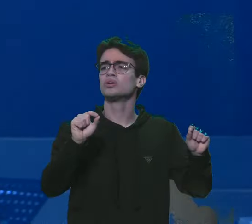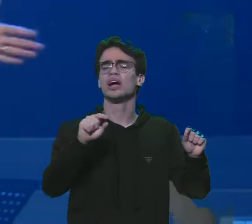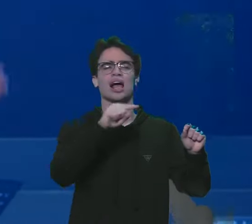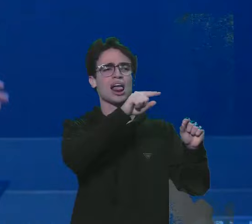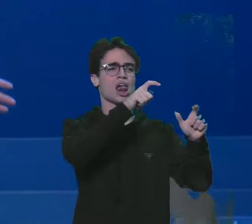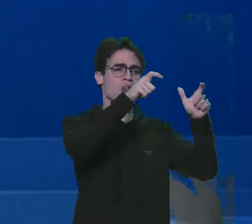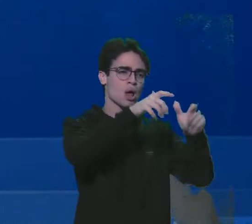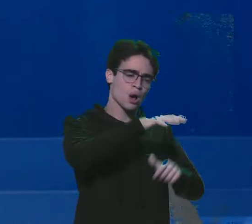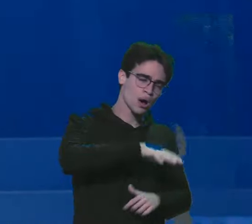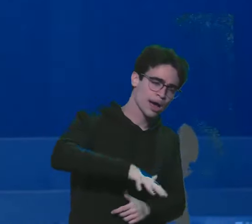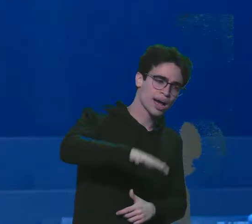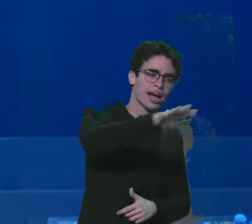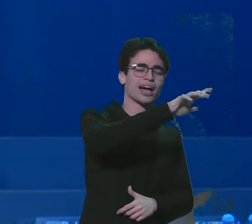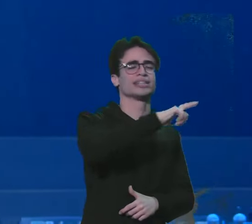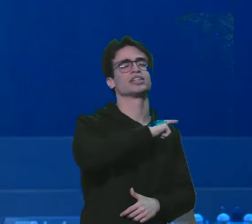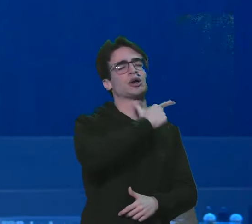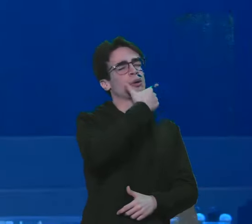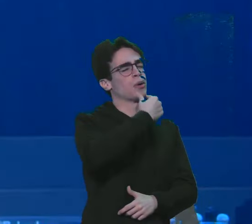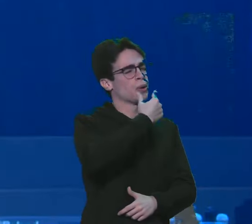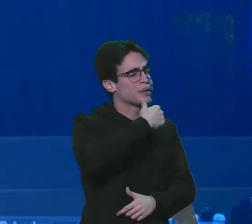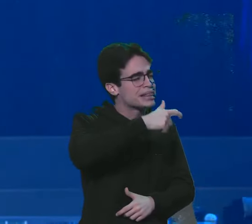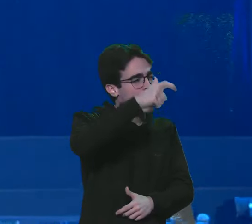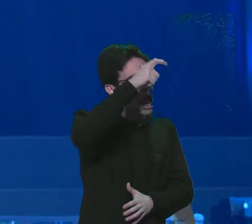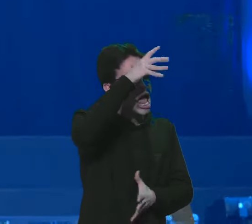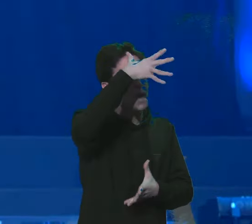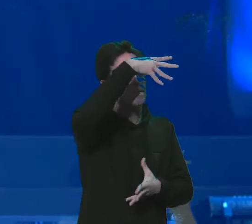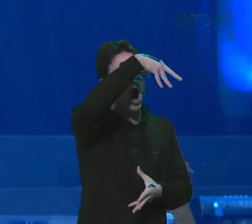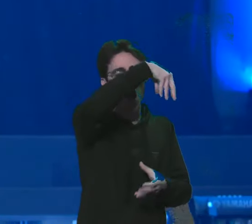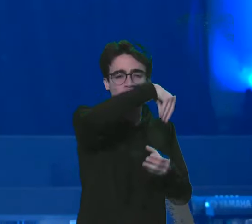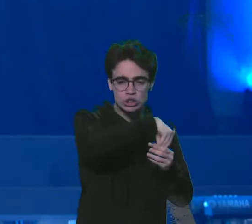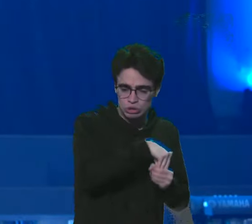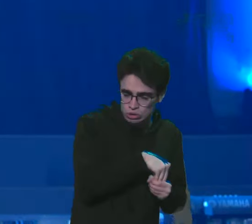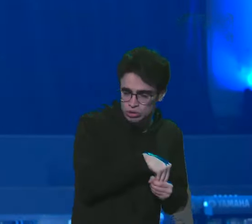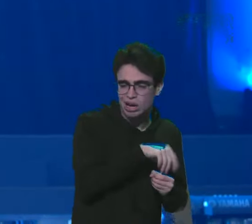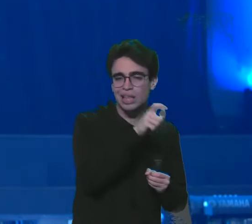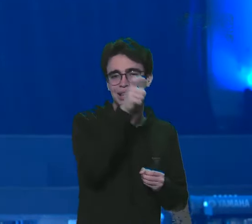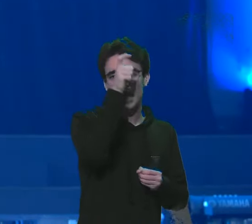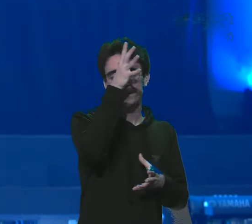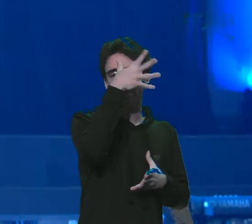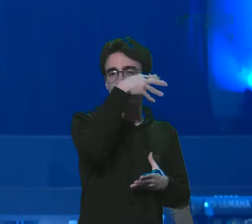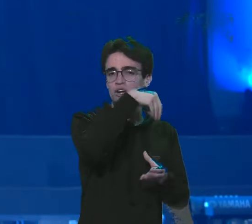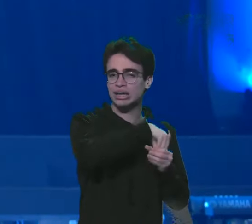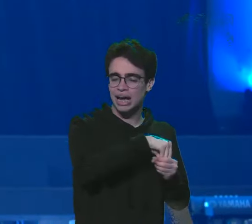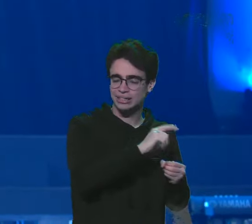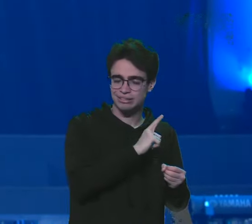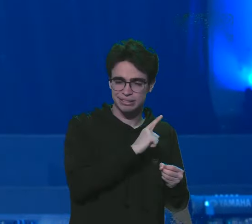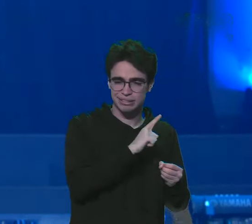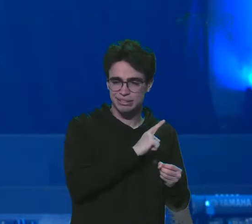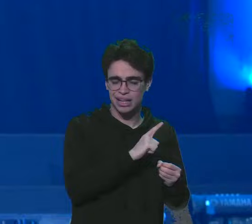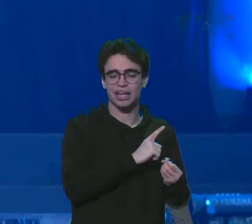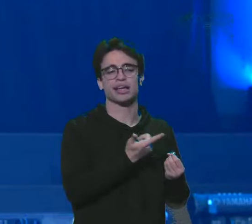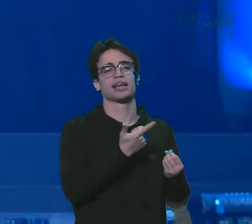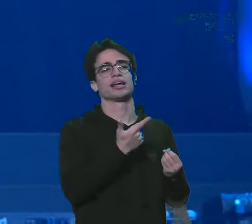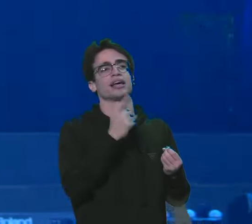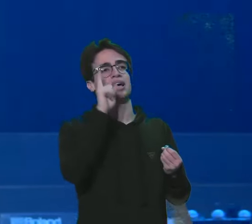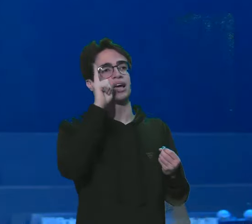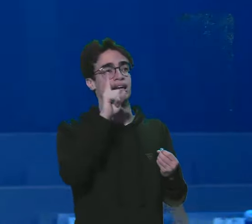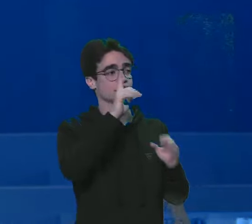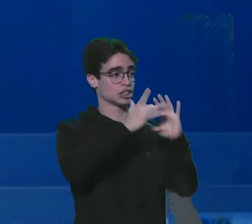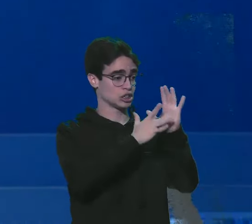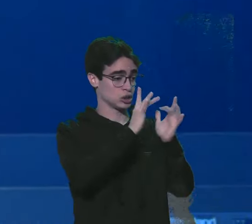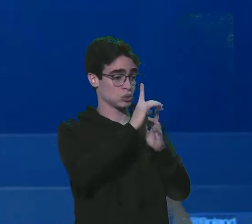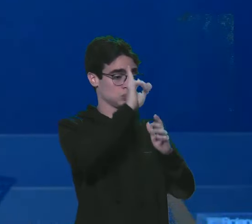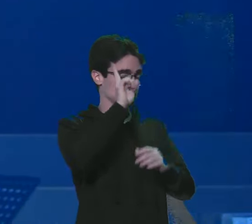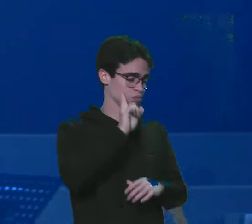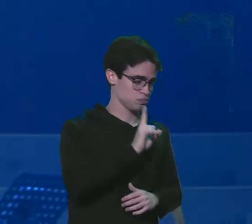onde tinha aquele homem que estava cheio de demônios, o endemoniado gadareno. Ele foi lá, foi usado por Deus na